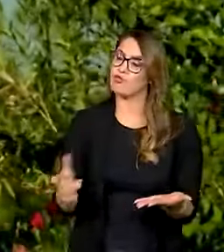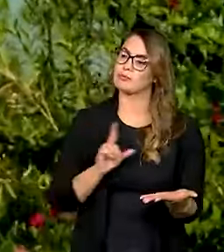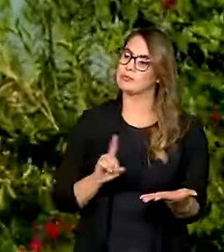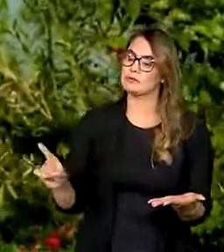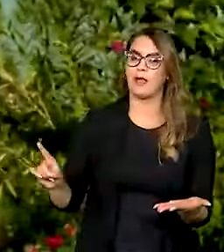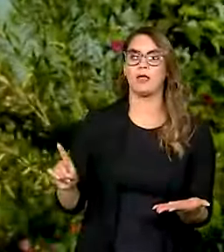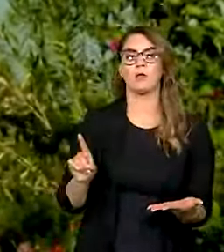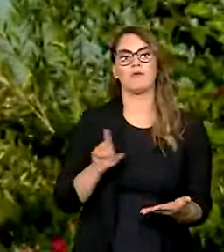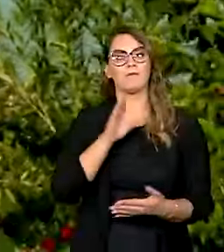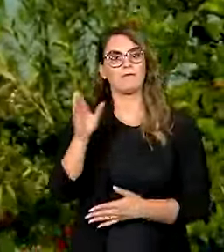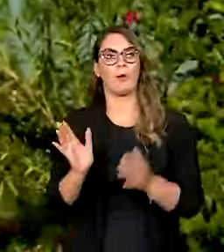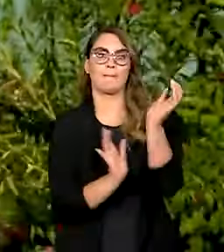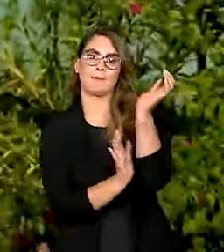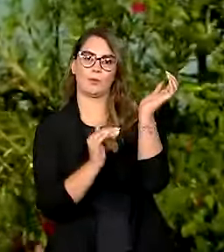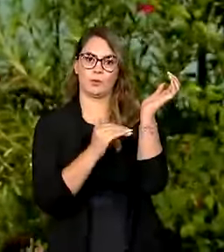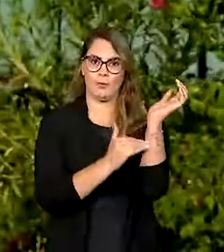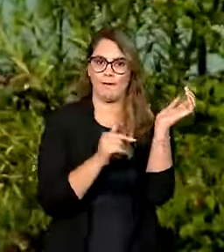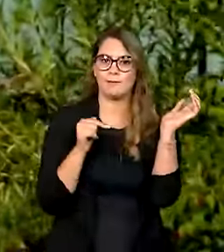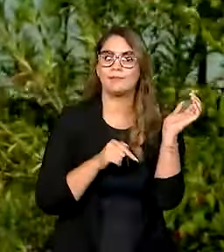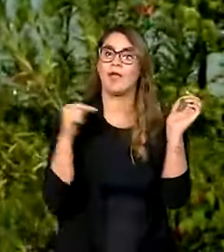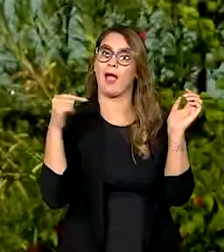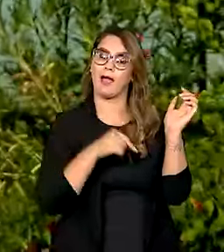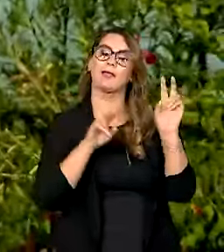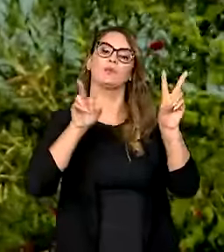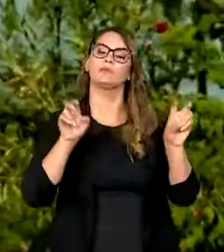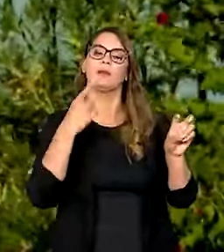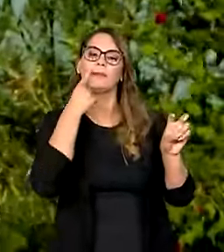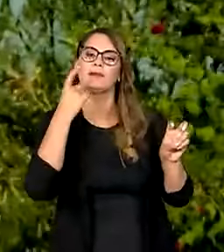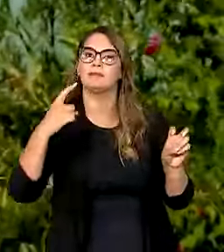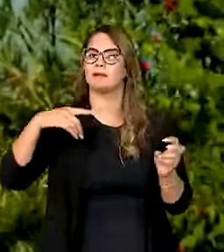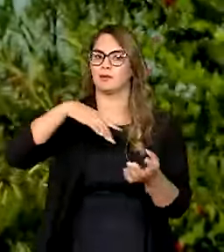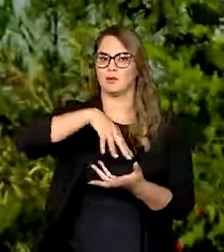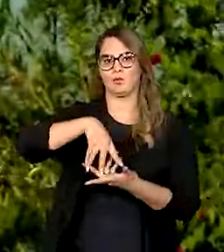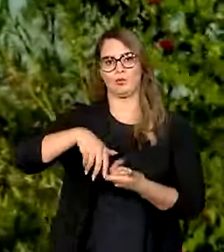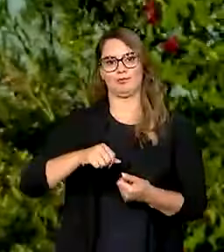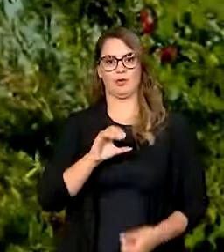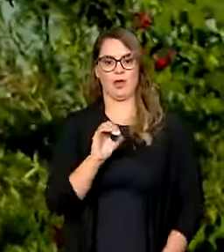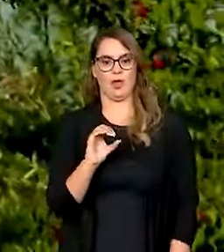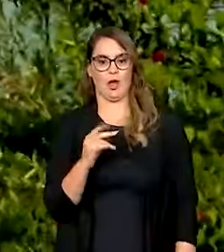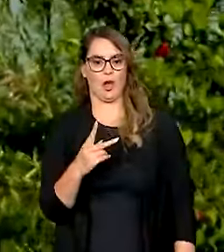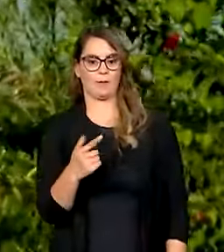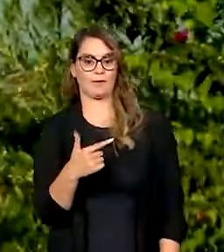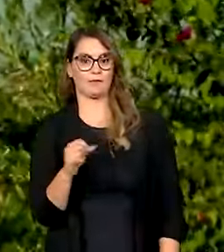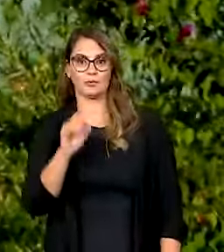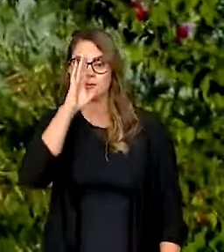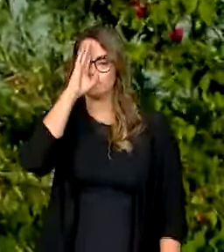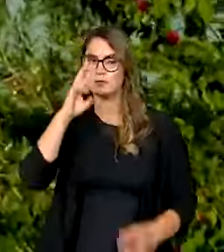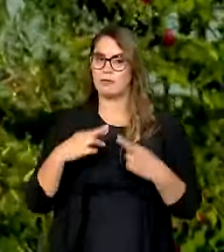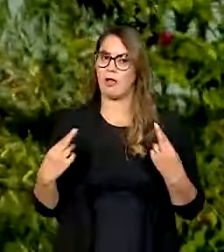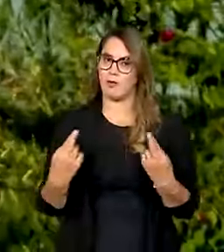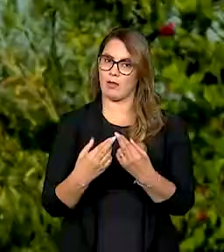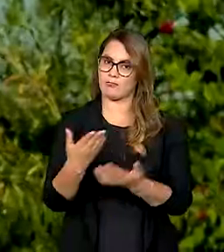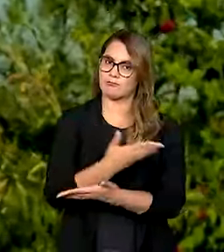Doha e foi para Dubai, nos Emirados Árabes. E lá, o tema é de interesse do planeta. A COP28 é a principal reunião que lida